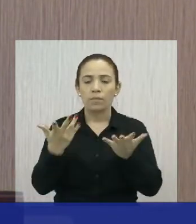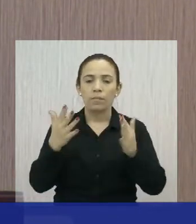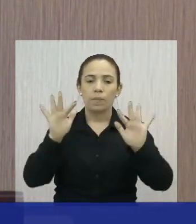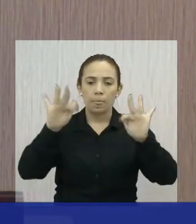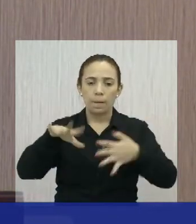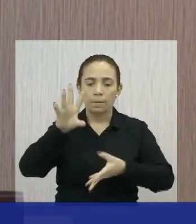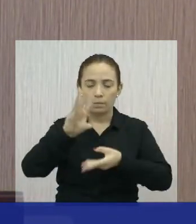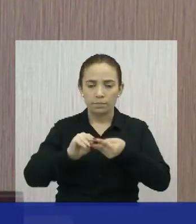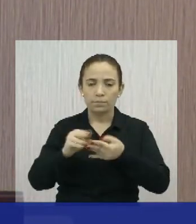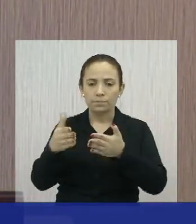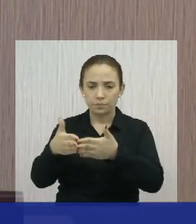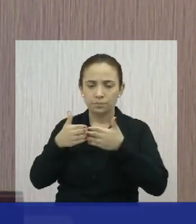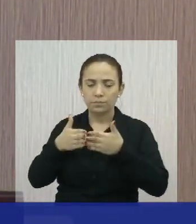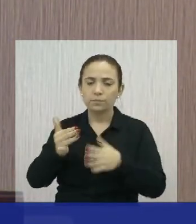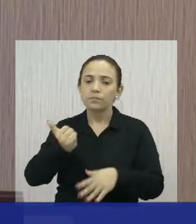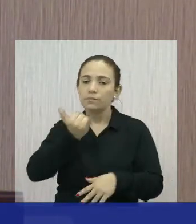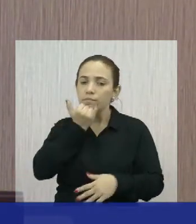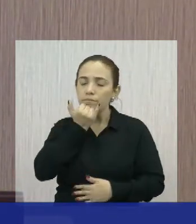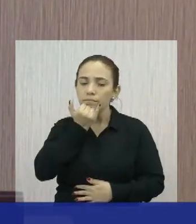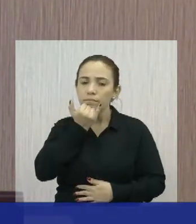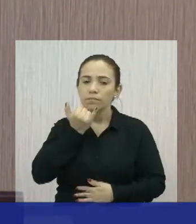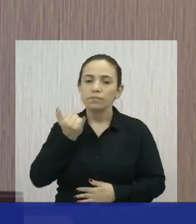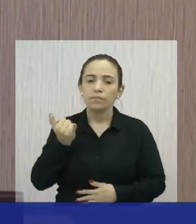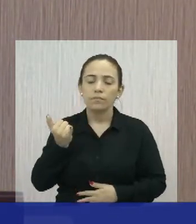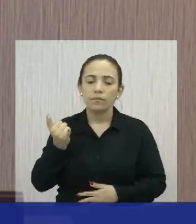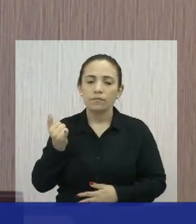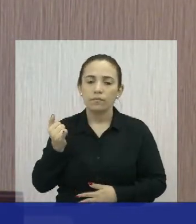pedindo licença para o trocadilho que vou fazer com